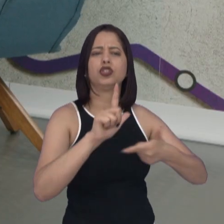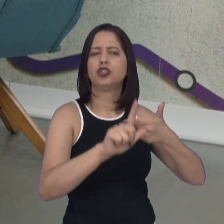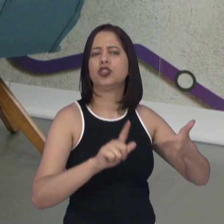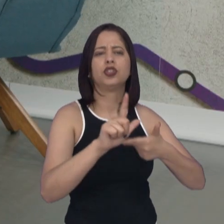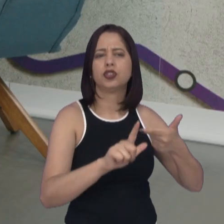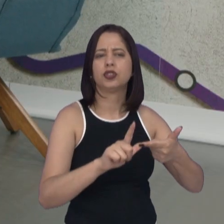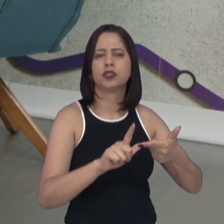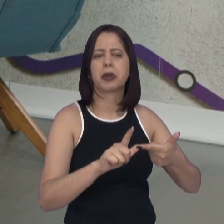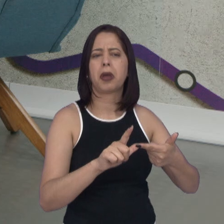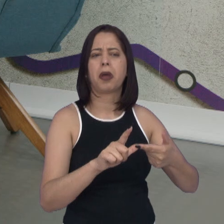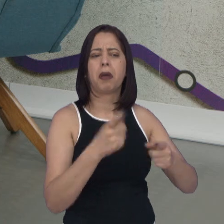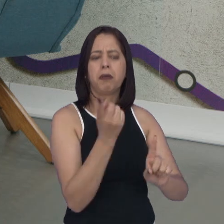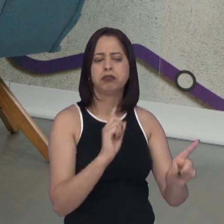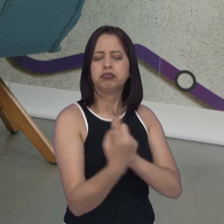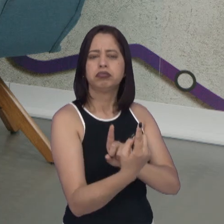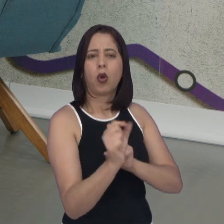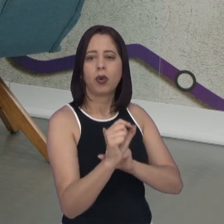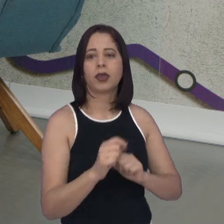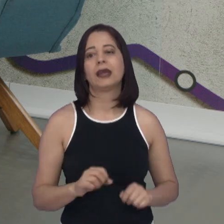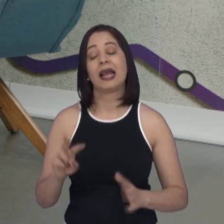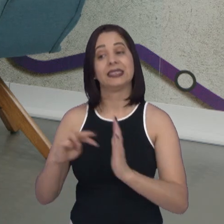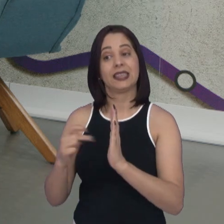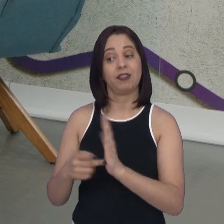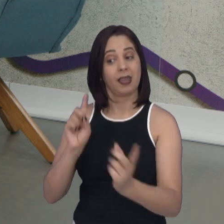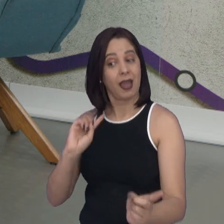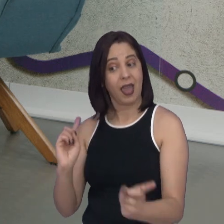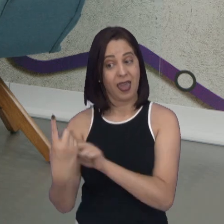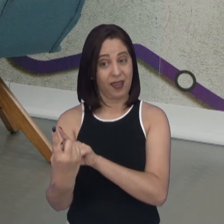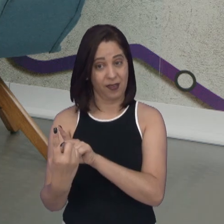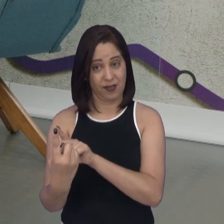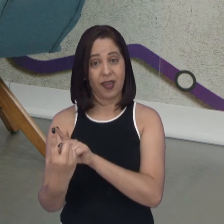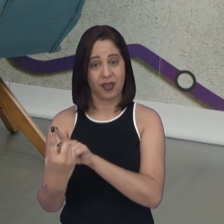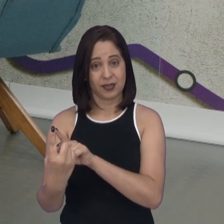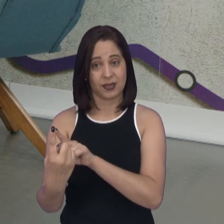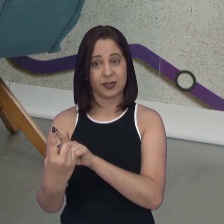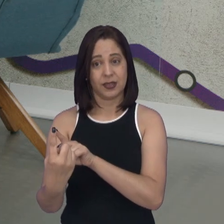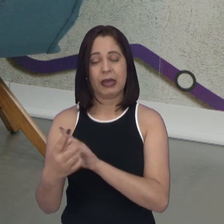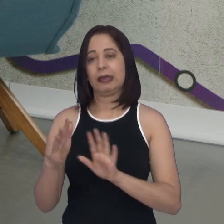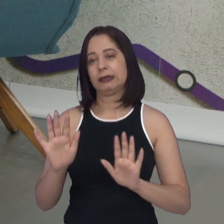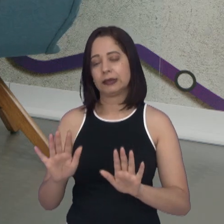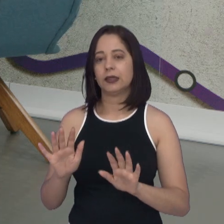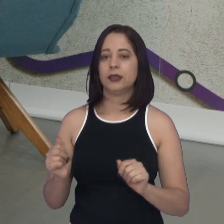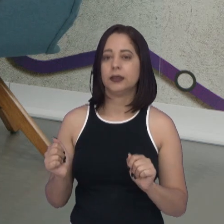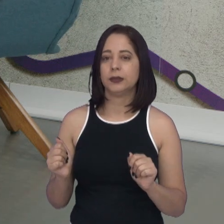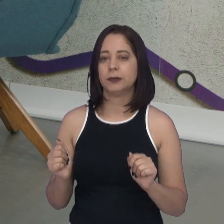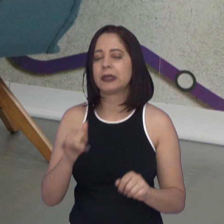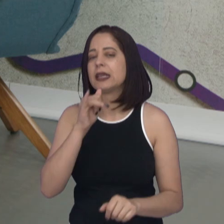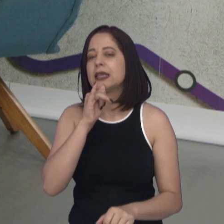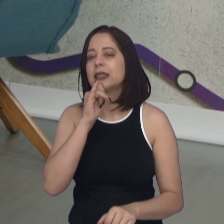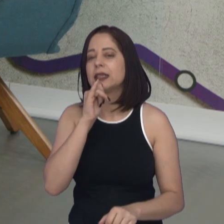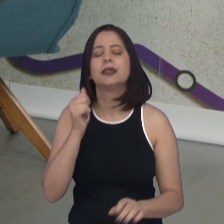é basicamente o processo inverso da cadeia produtiva de um certo produto. Então, um